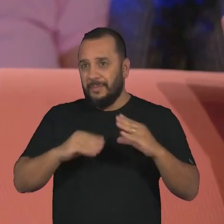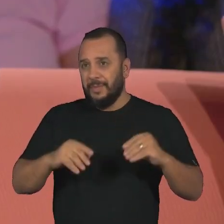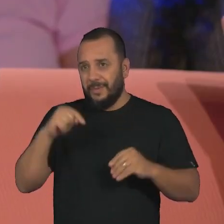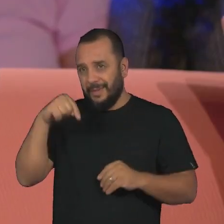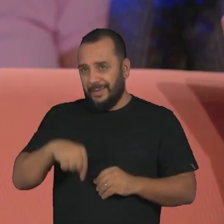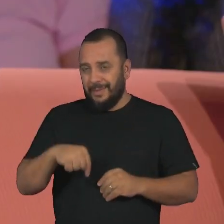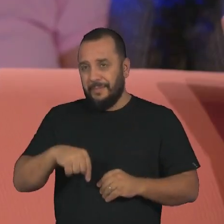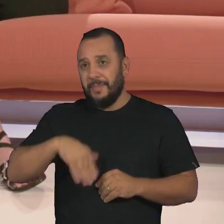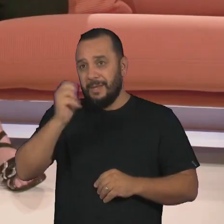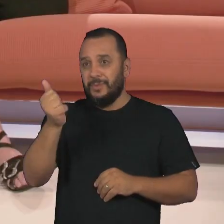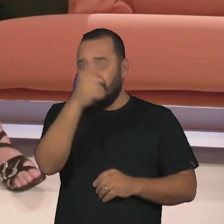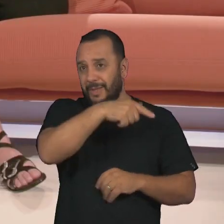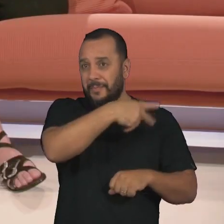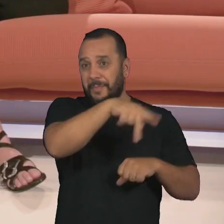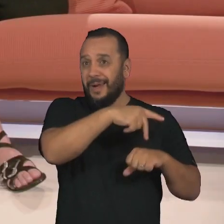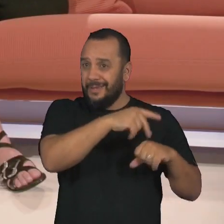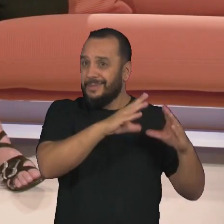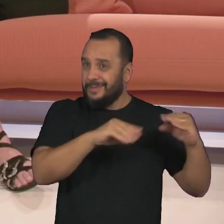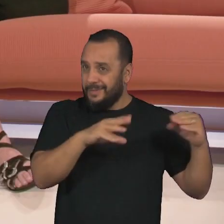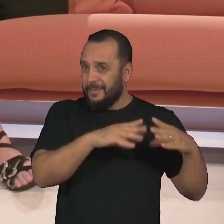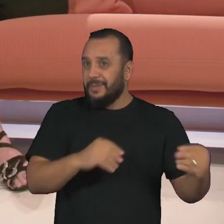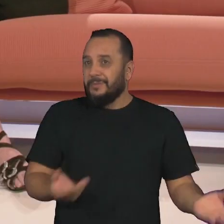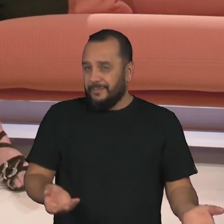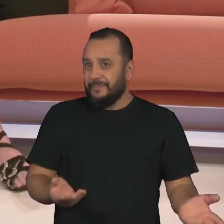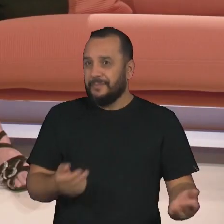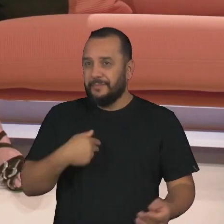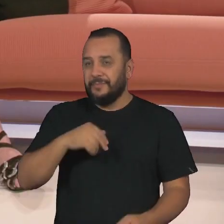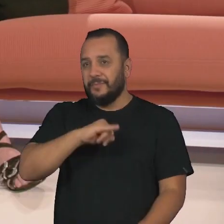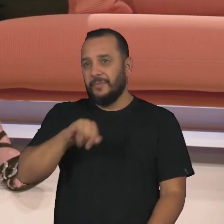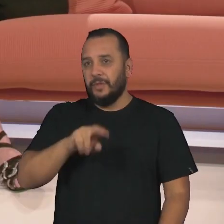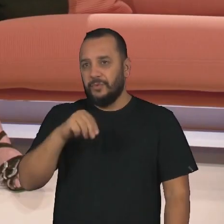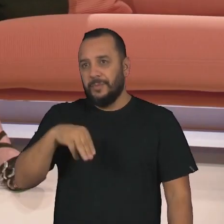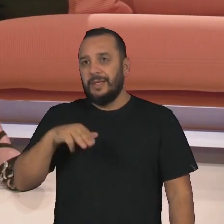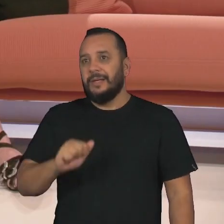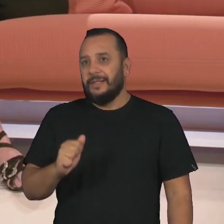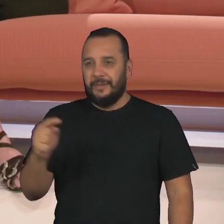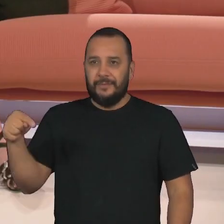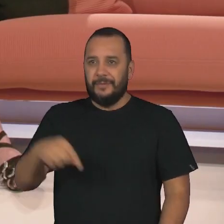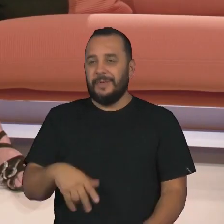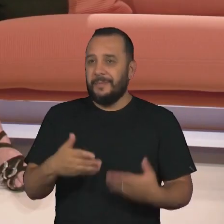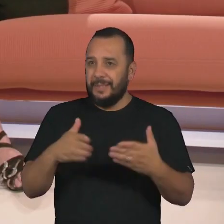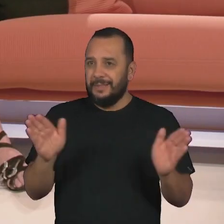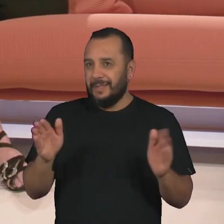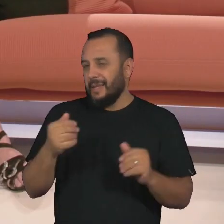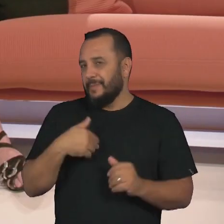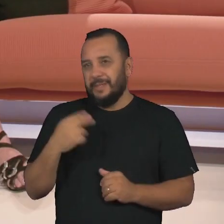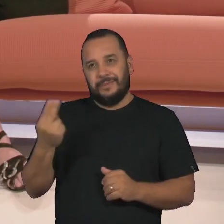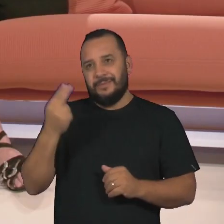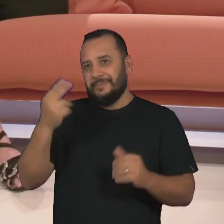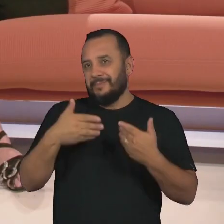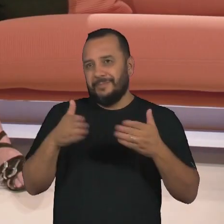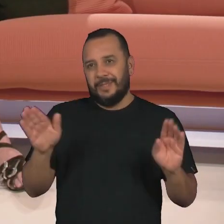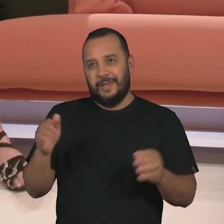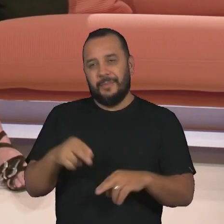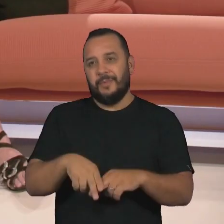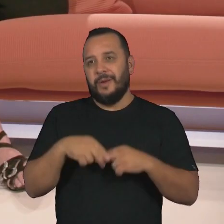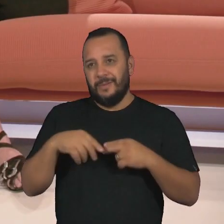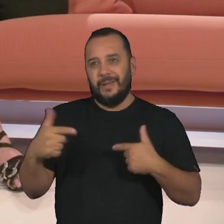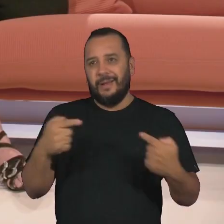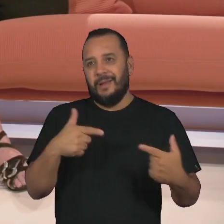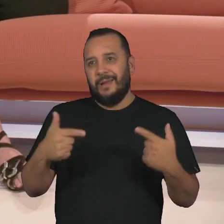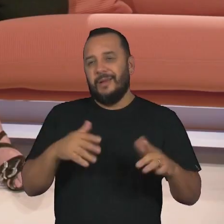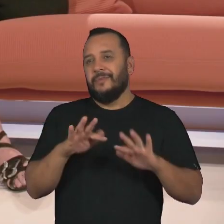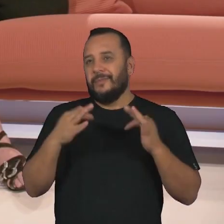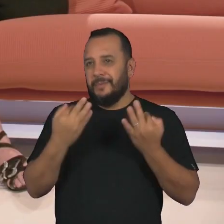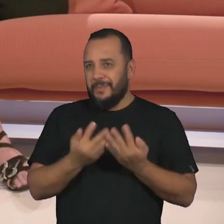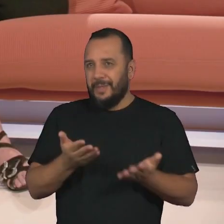muito sensibilizado com o que está acontecendo. A Jumana vinha para cá, para a estreia, e ela não pôde vir por causa da guerra,